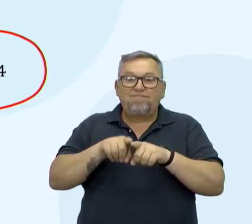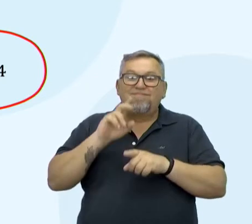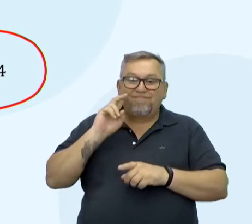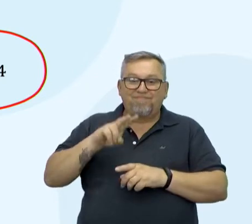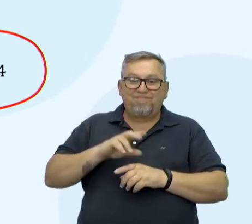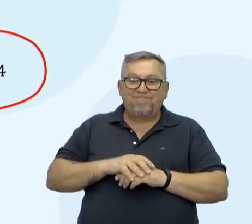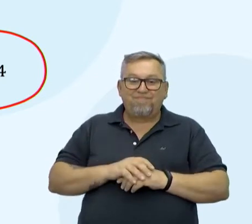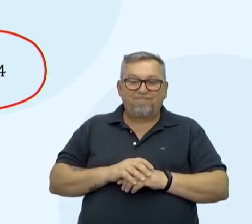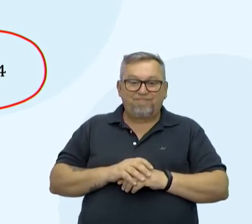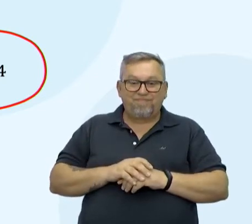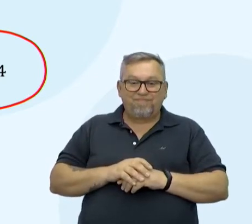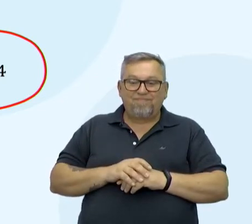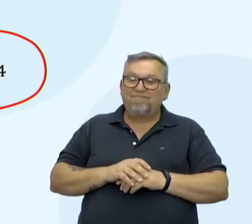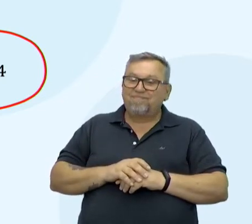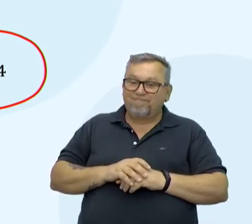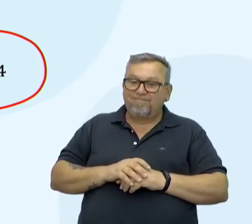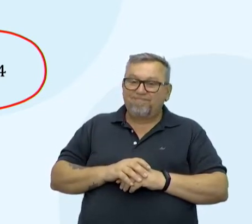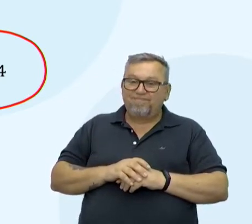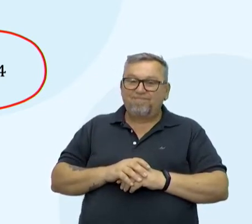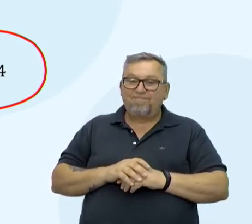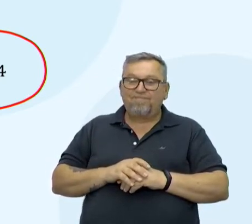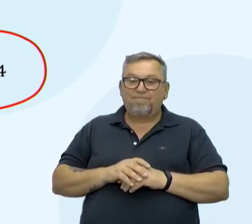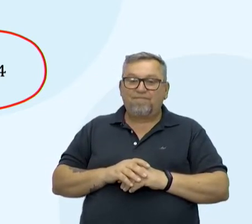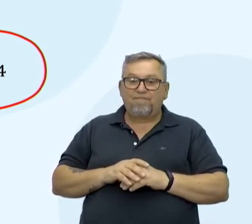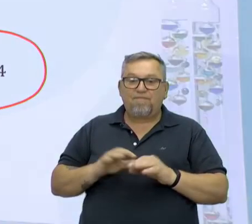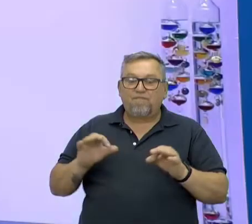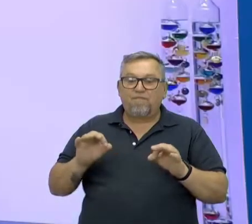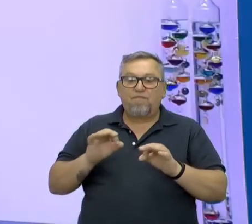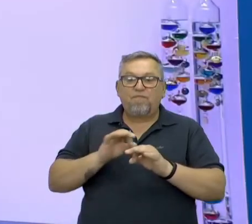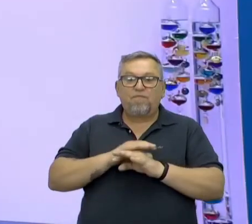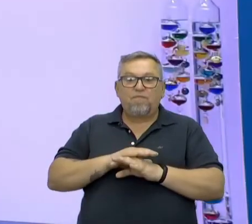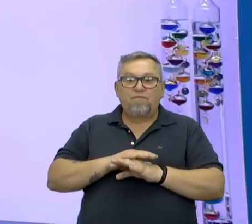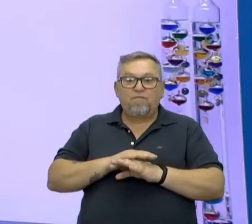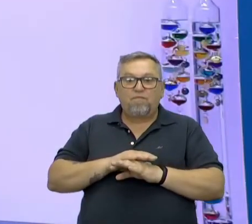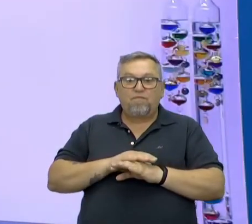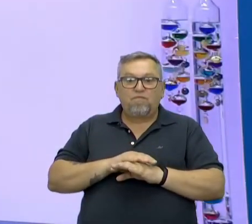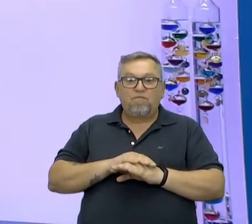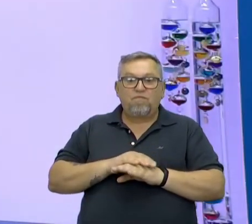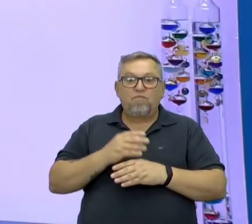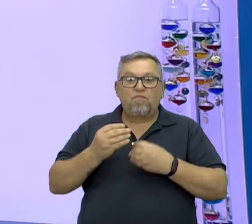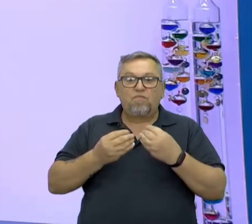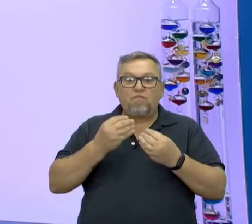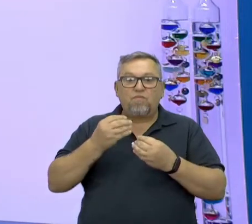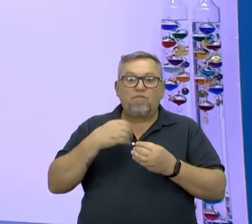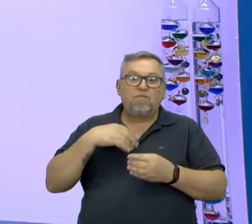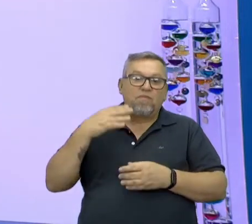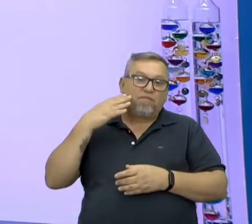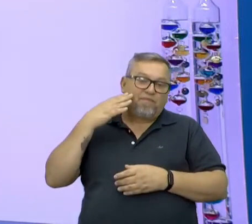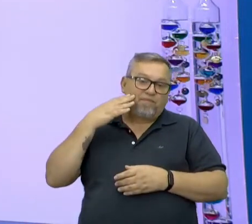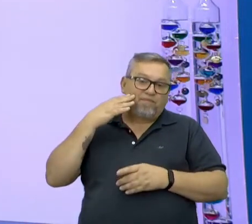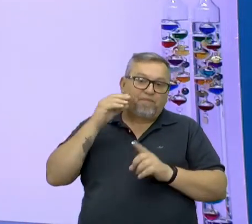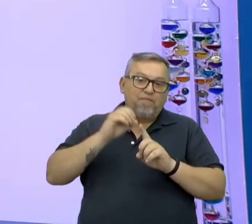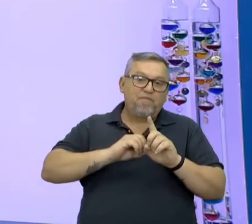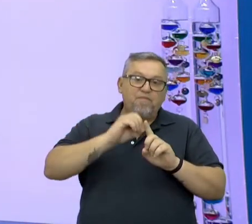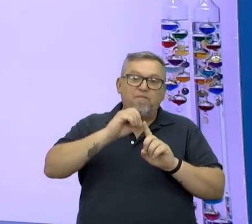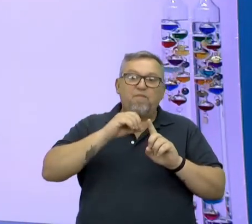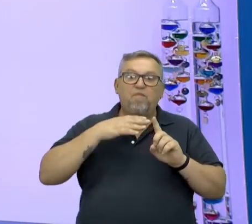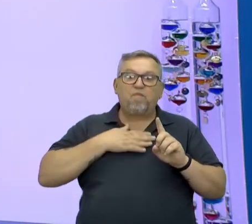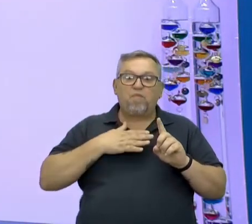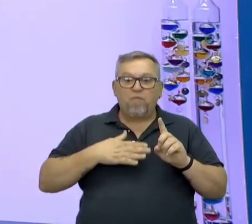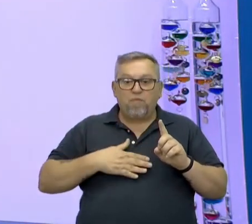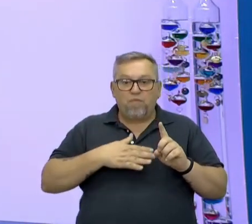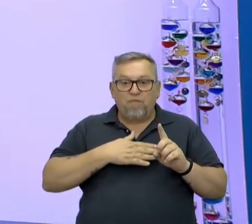ó. Aí, Gibalina, então, já sabemos, Gibalina, como que eu sei a temperatura de um